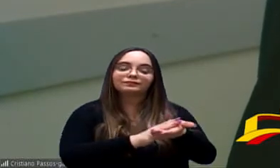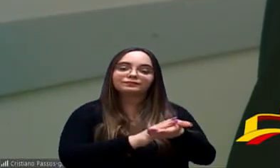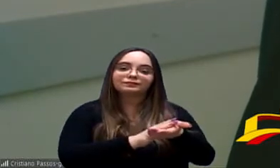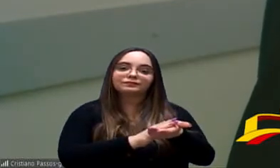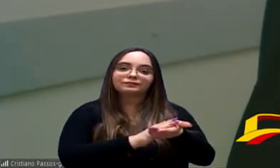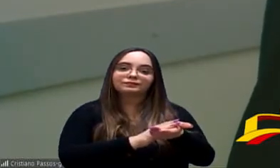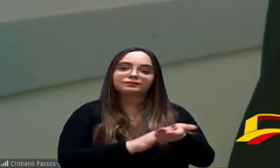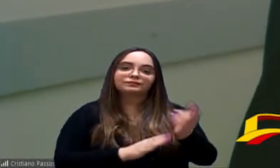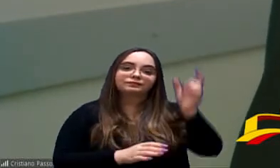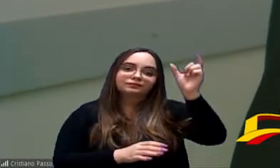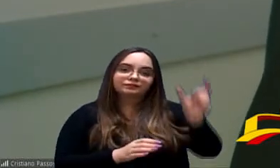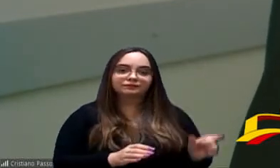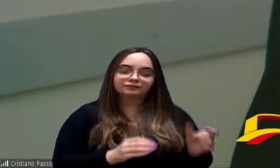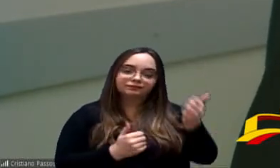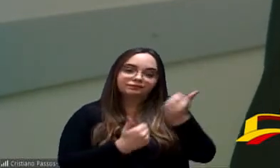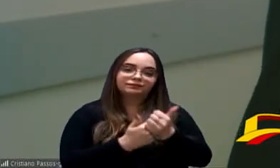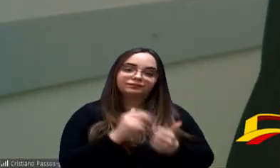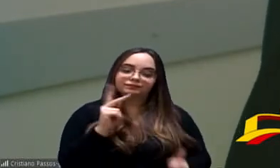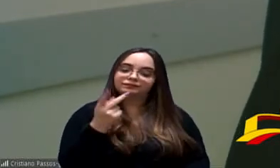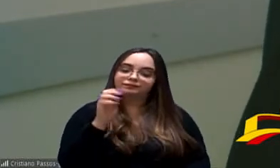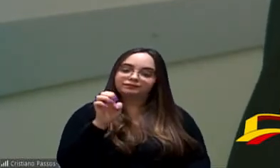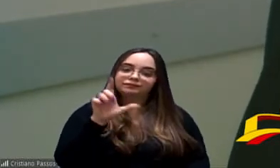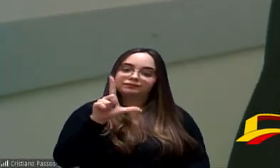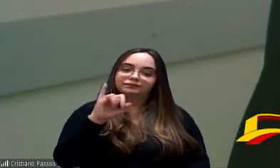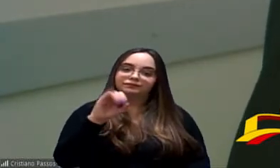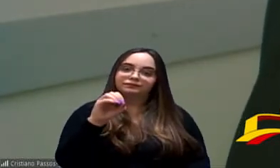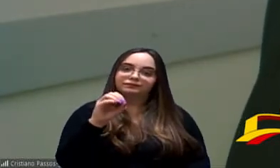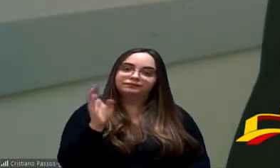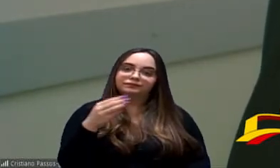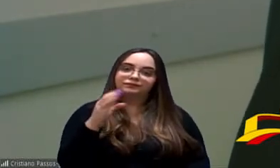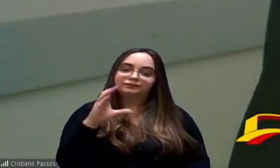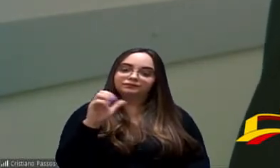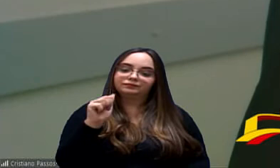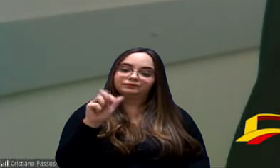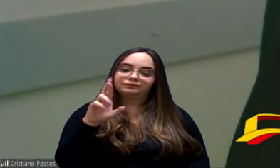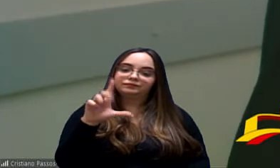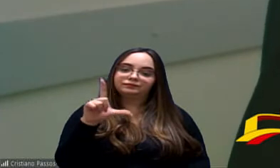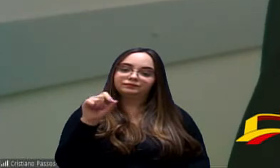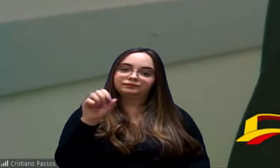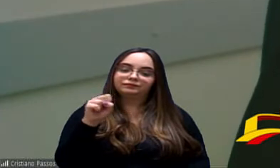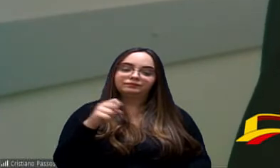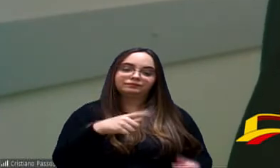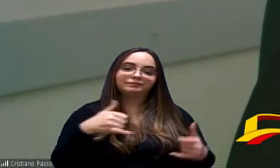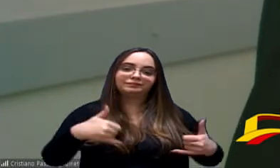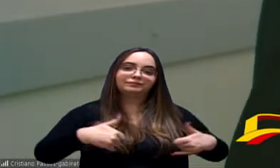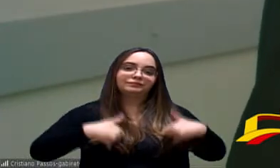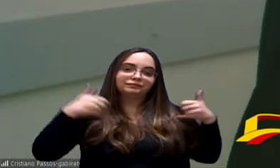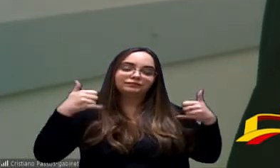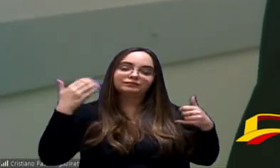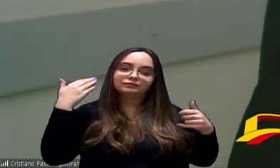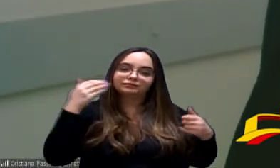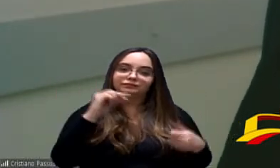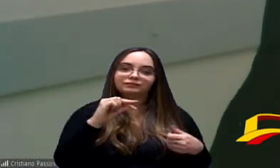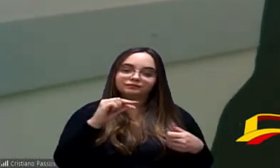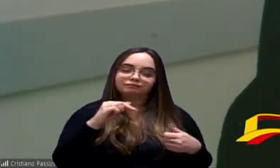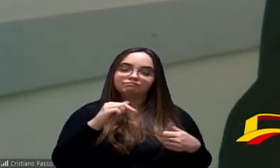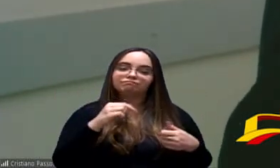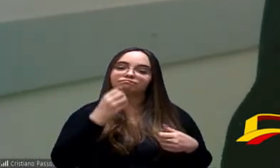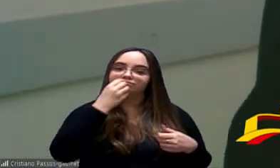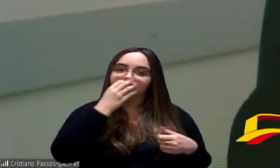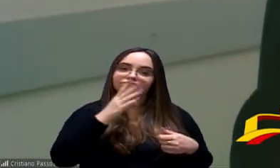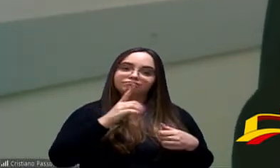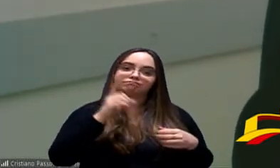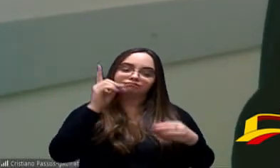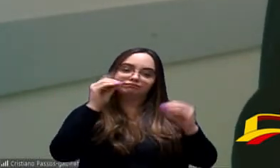ao nosso assessor, o Hélito Carlos de Almeida, pela passagem da sua data natalícia, desejando a ele felicidade,